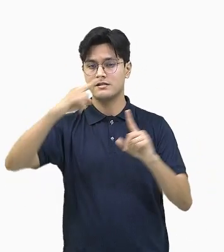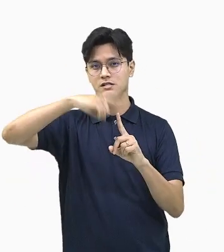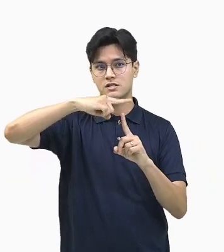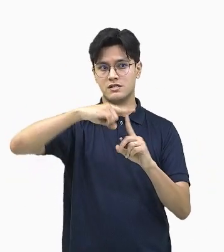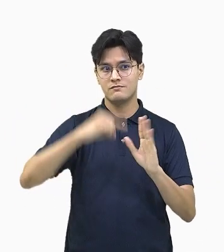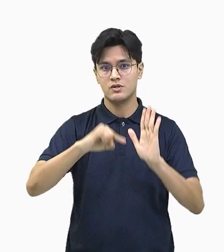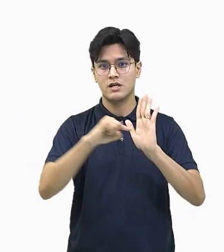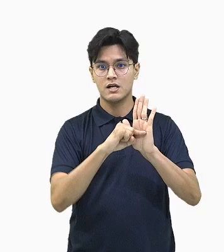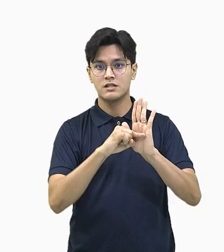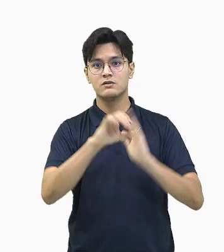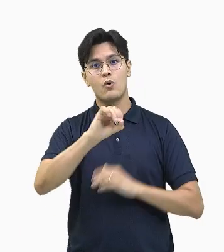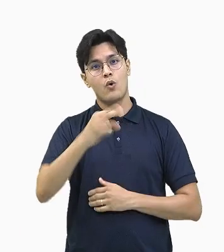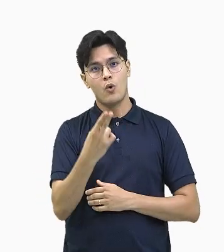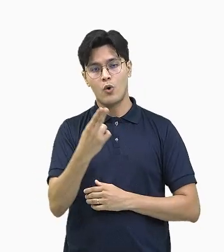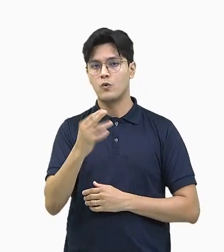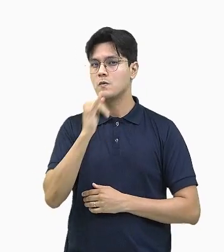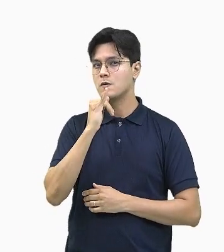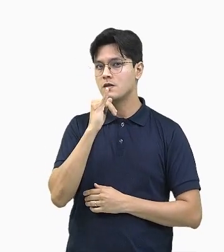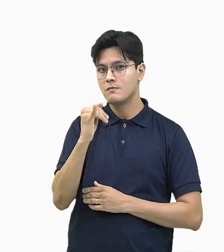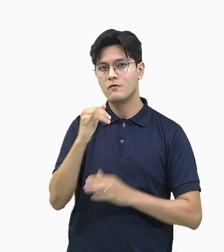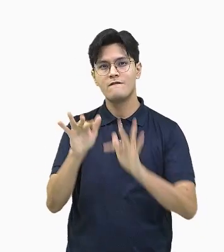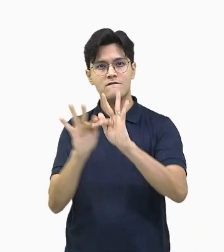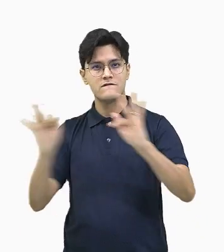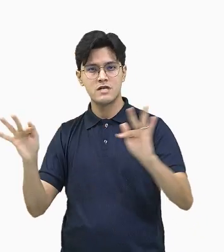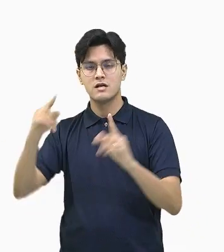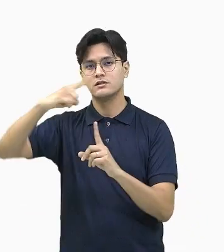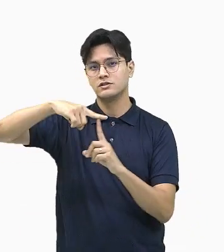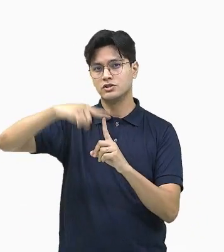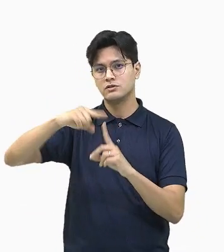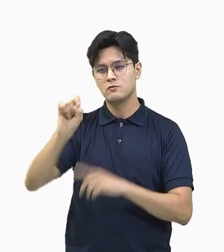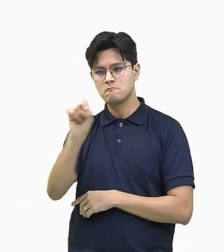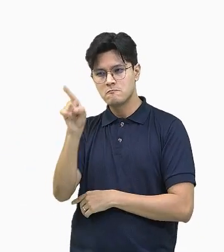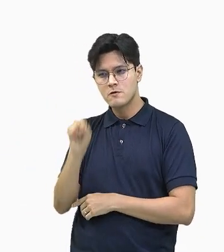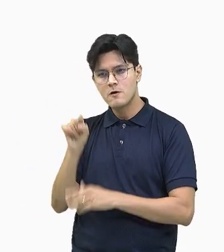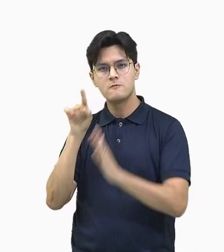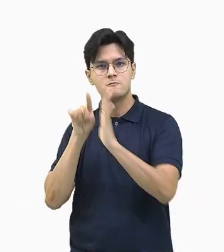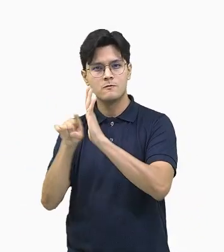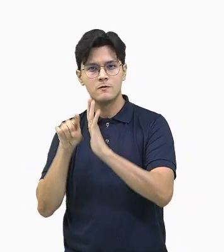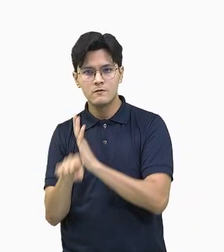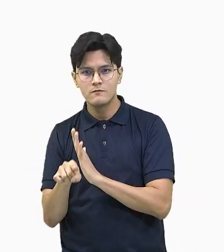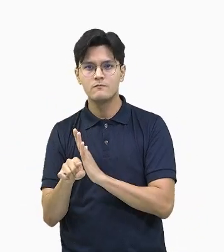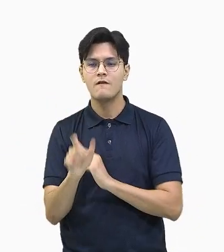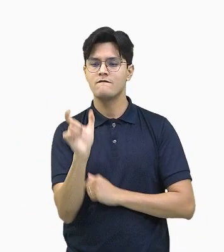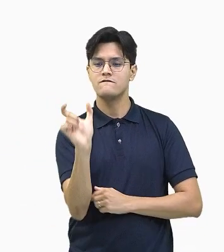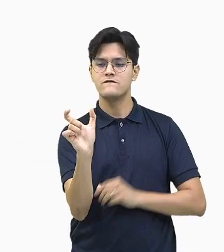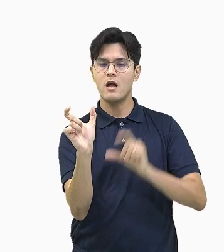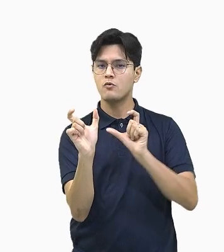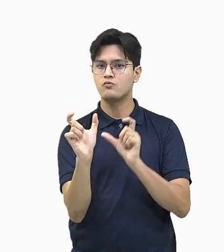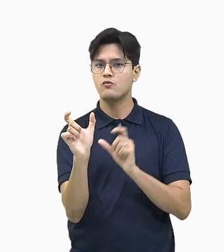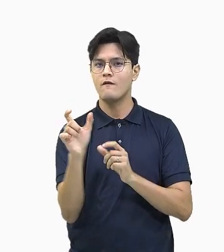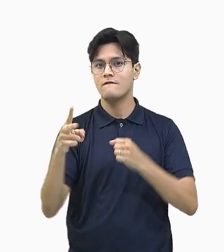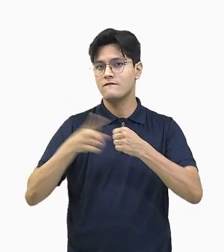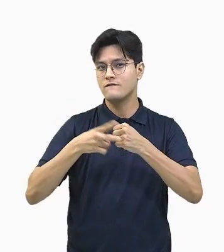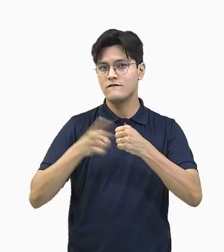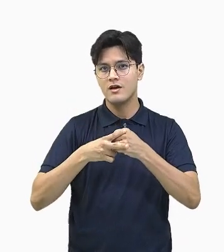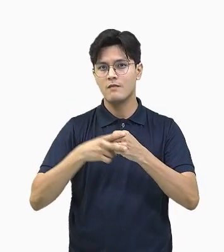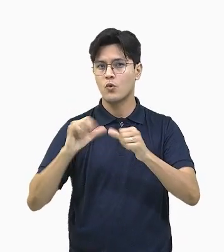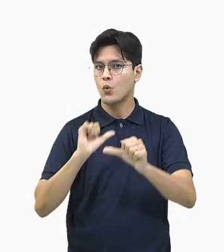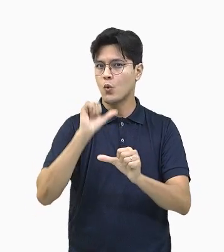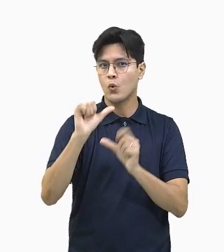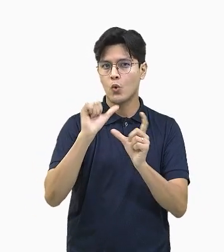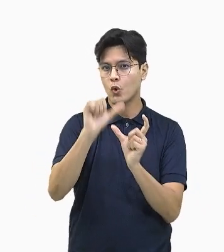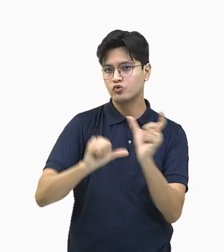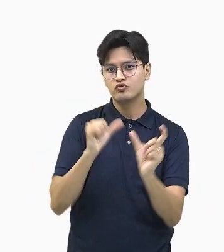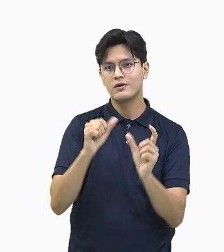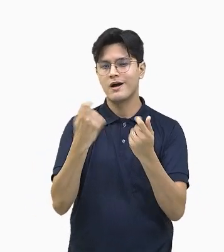exemplos, na interrogativa, você não precisa modificar o verbo. Guarda isso. Se tem did, se tem didn't, o verbo não muda